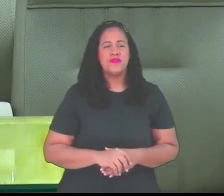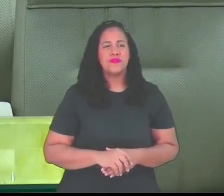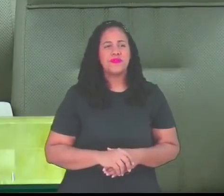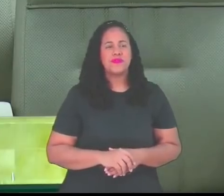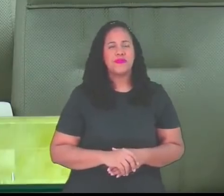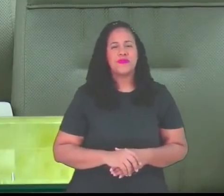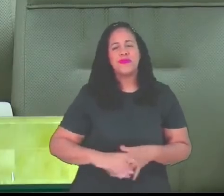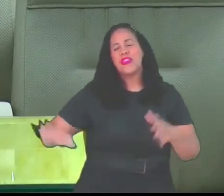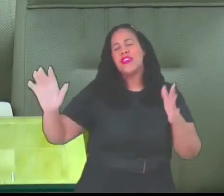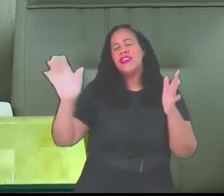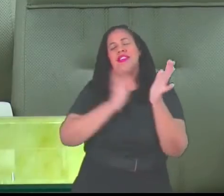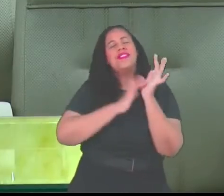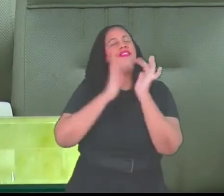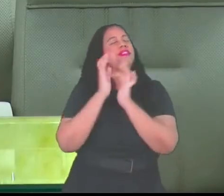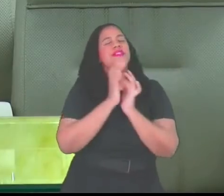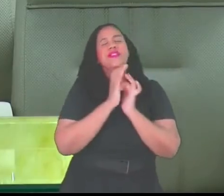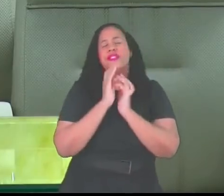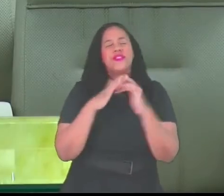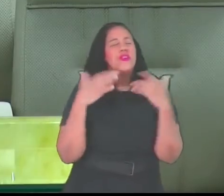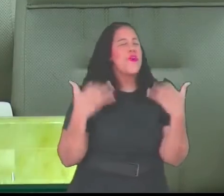Ah, Jesus!